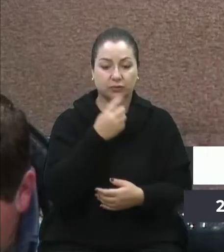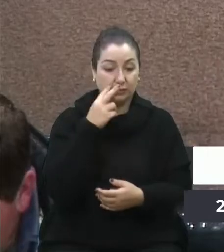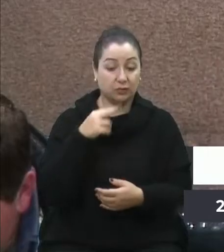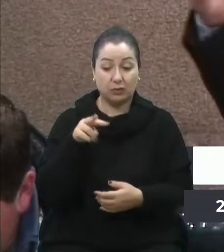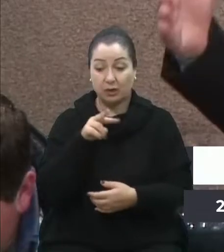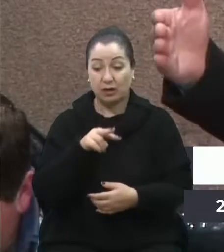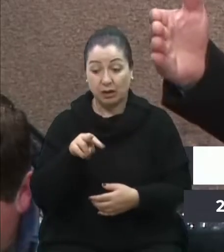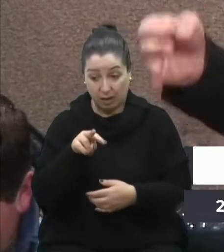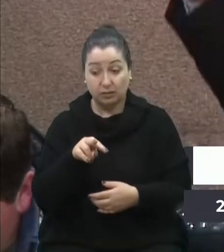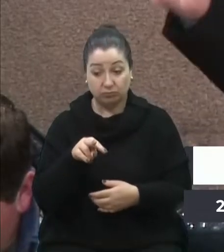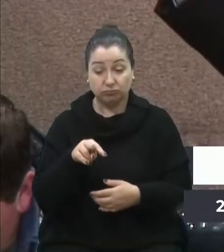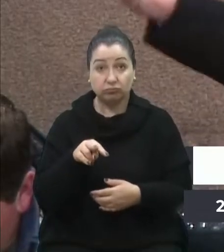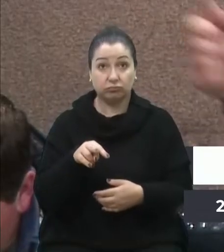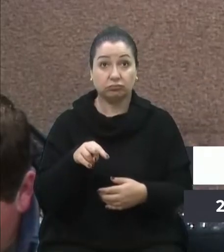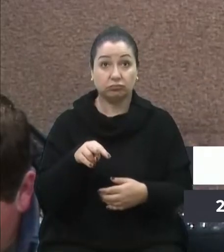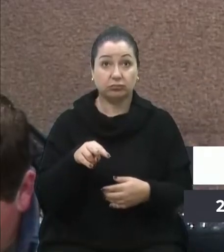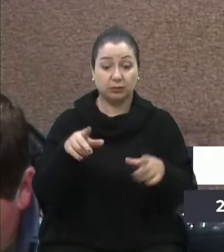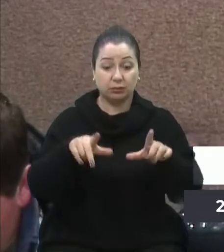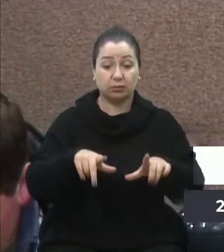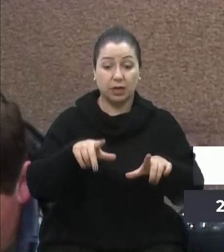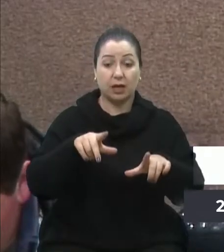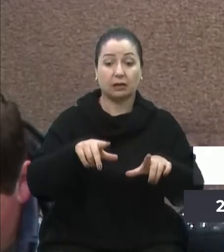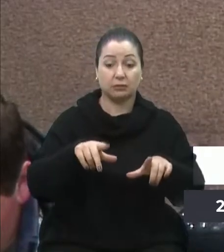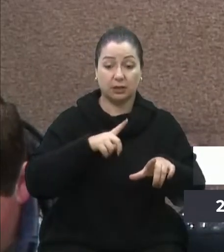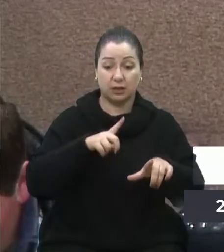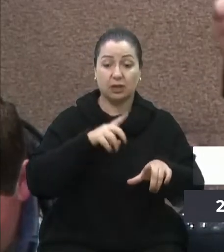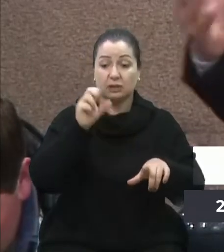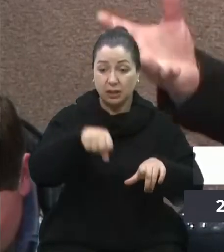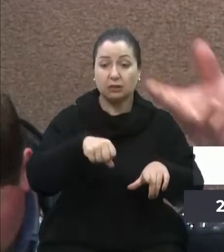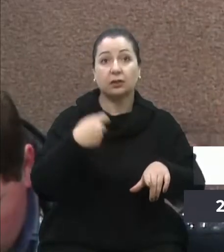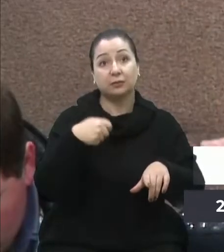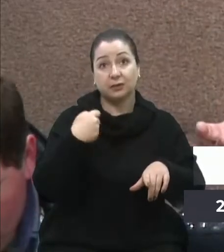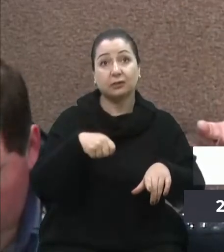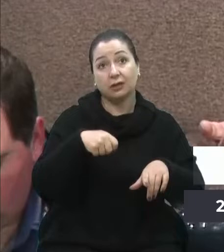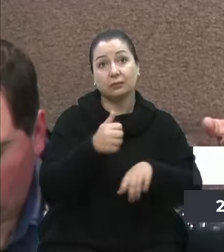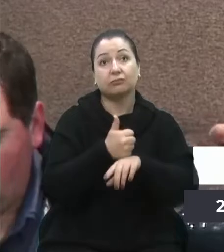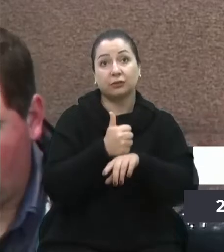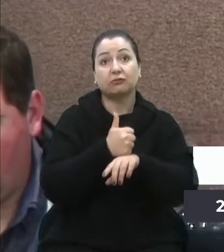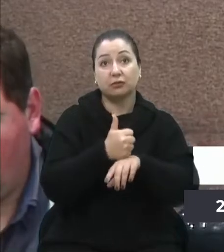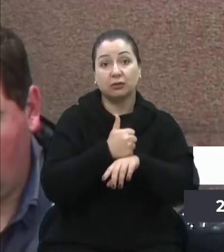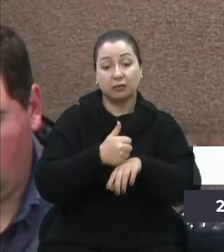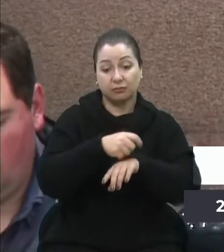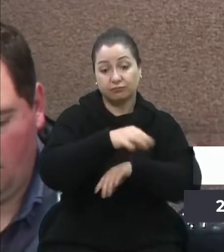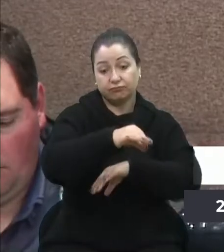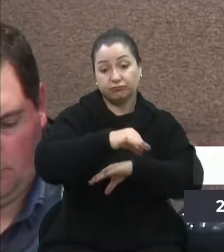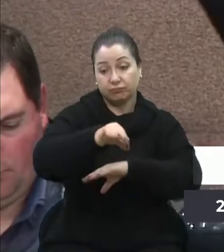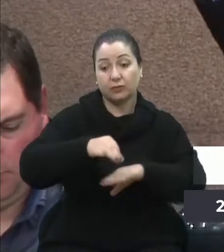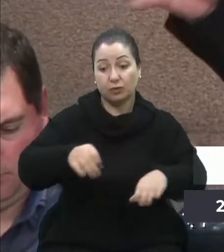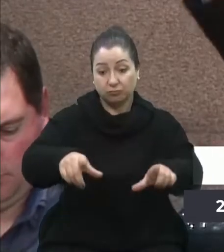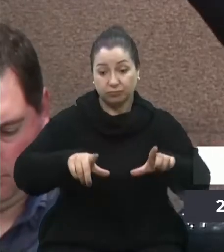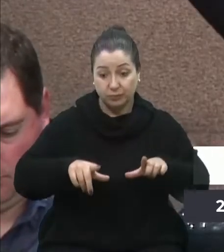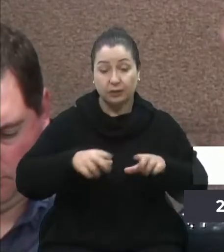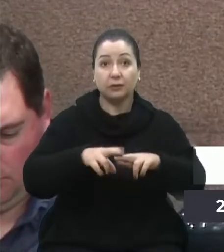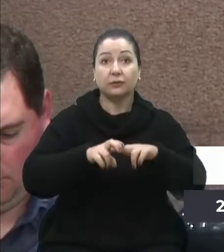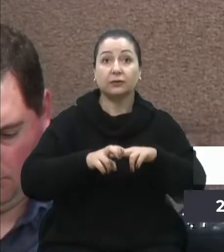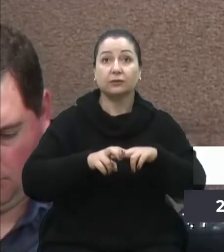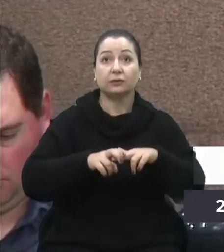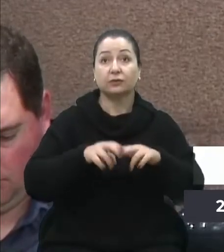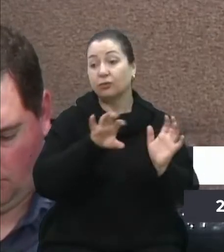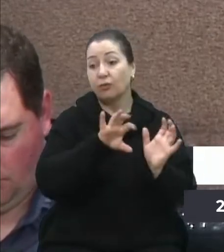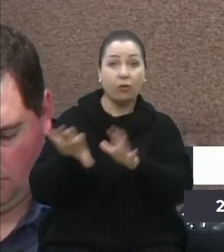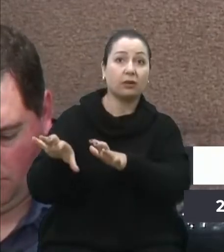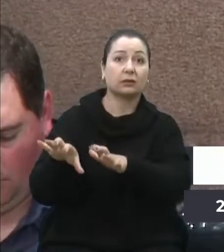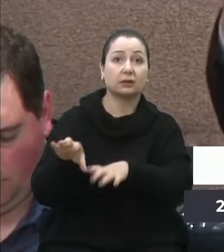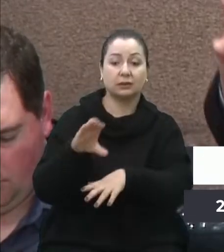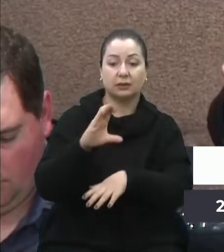o cargo que ele ocupa deveria ser arquiteto. Deveria ser arquiteto. Por isso que eu sou contra esses carguinhos aí políticos.